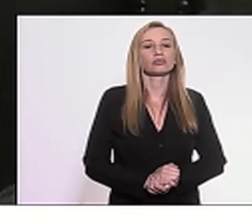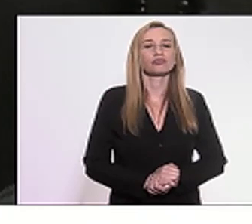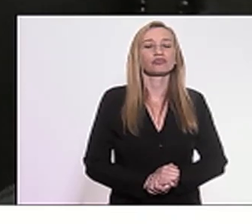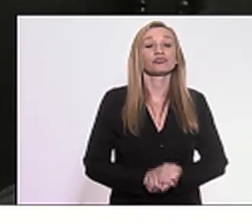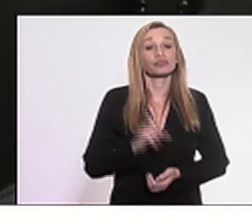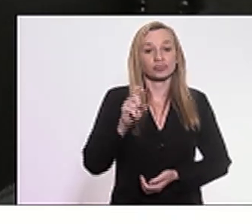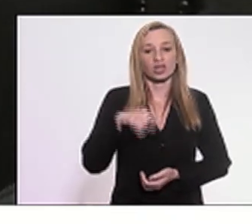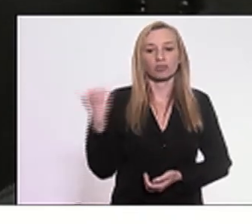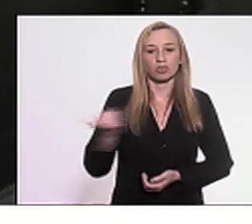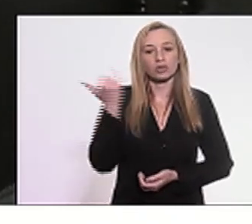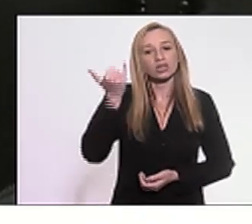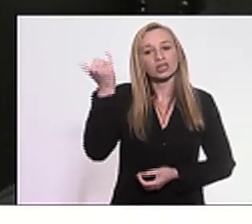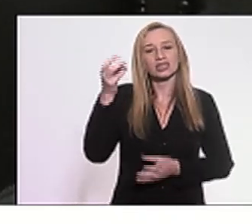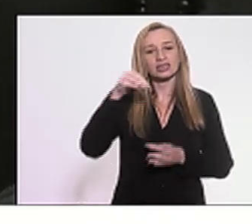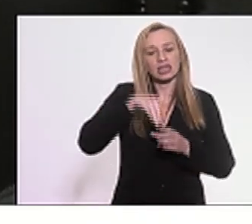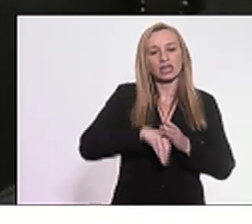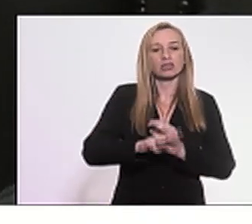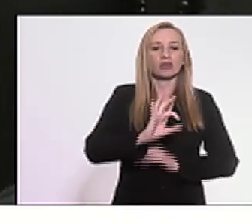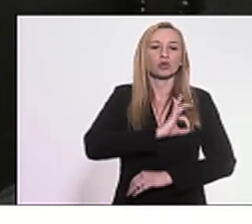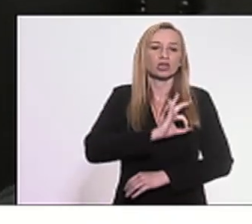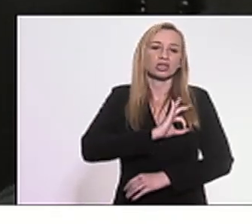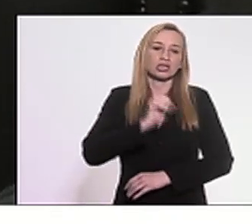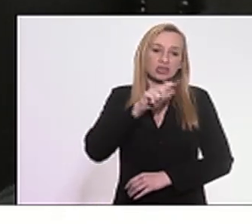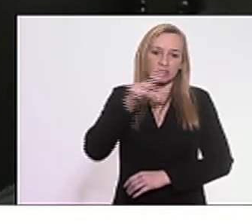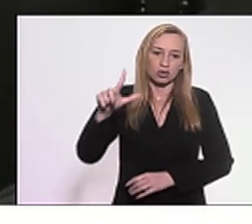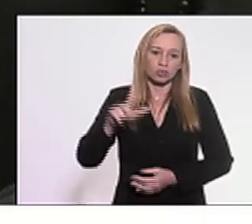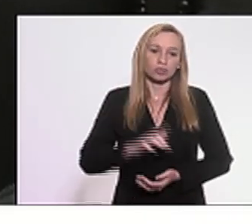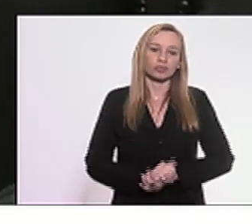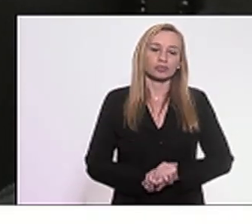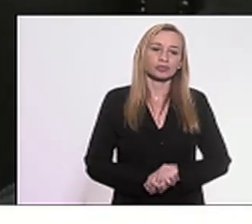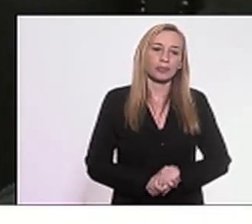extrema importância dentro da Polícia Civil,